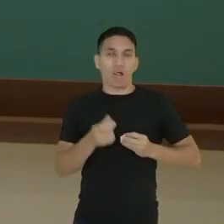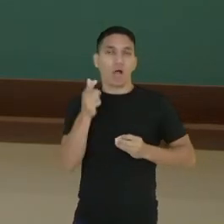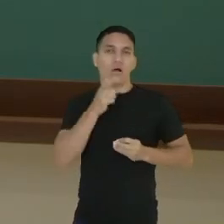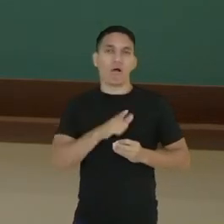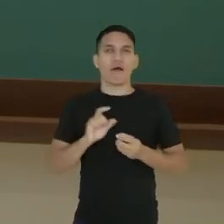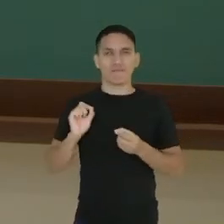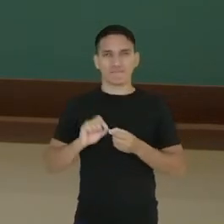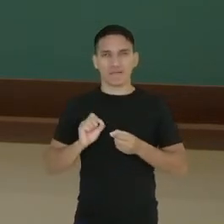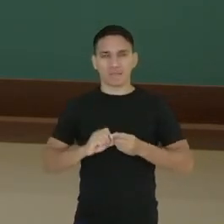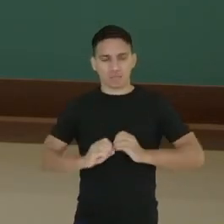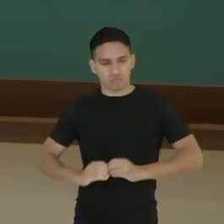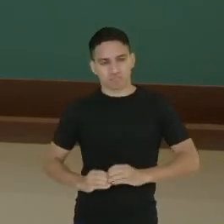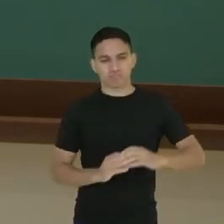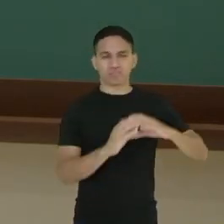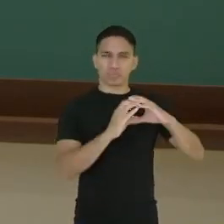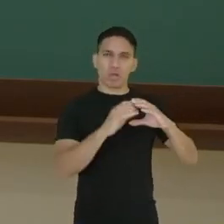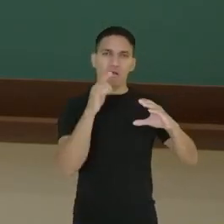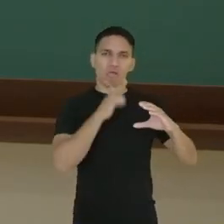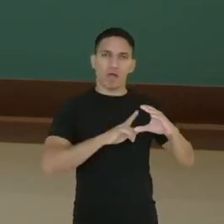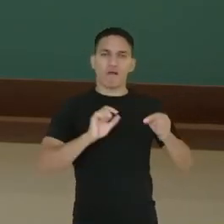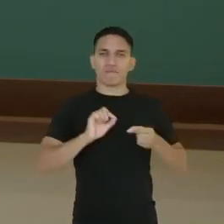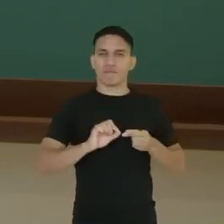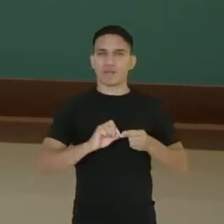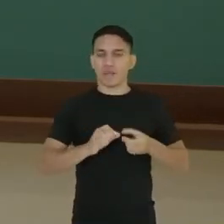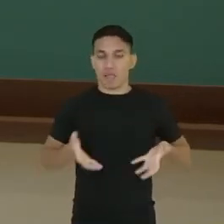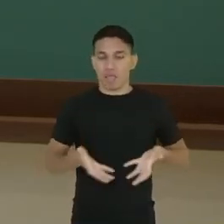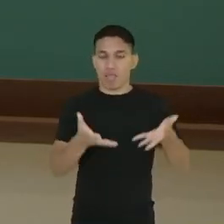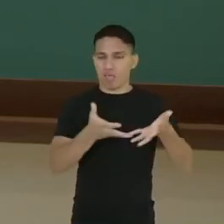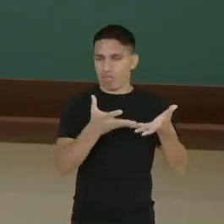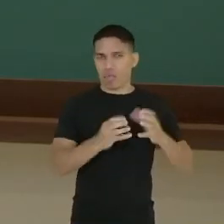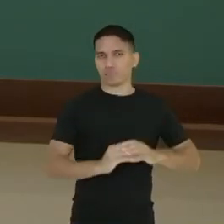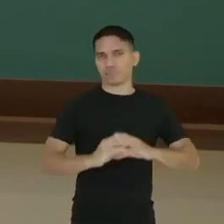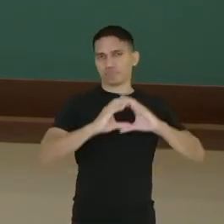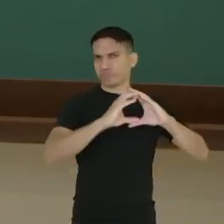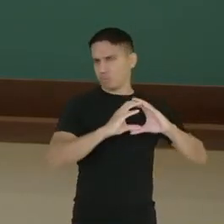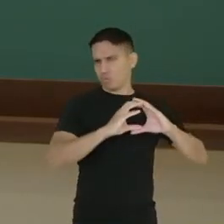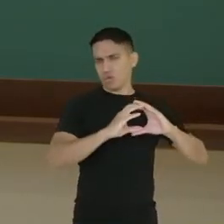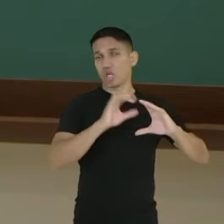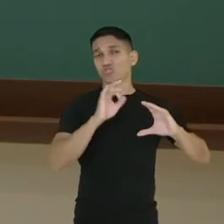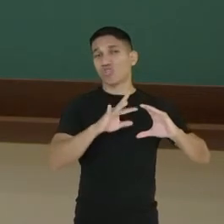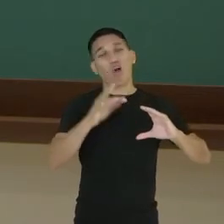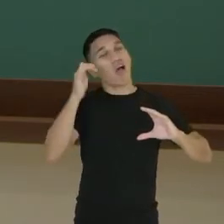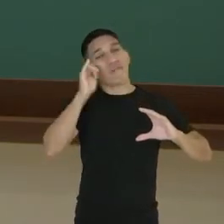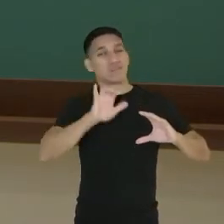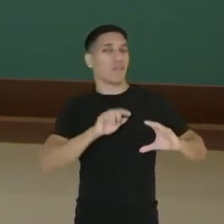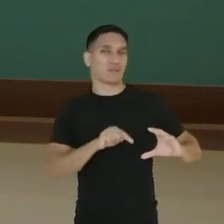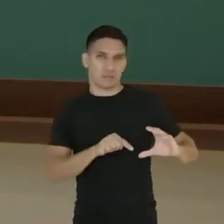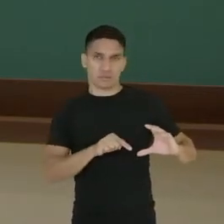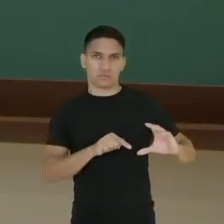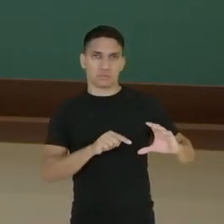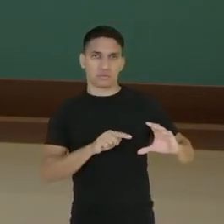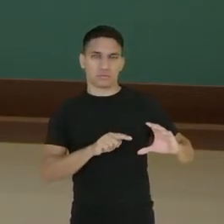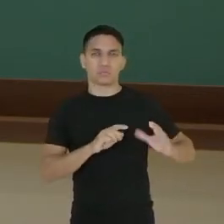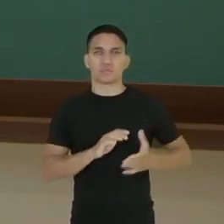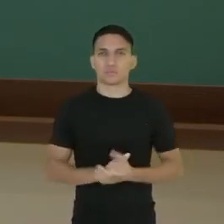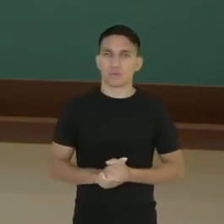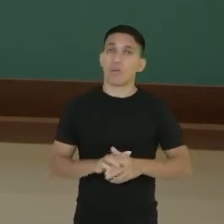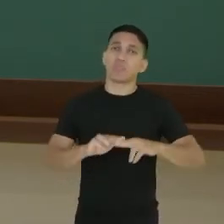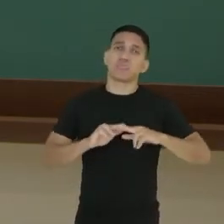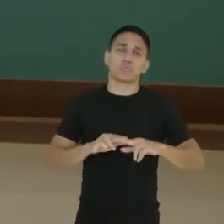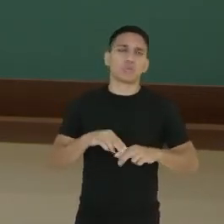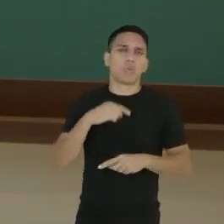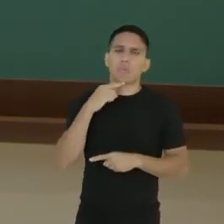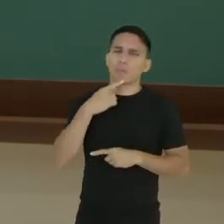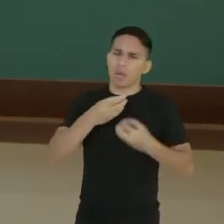ser lançado, né, no corpo e estimular esse ovócito secundário a amadurecer. Então, ele